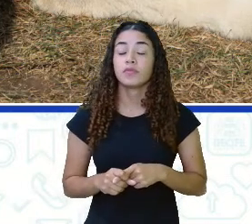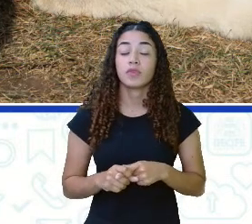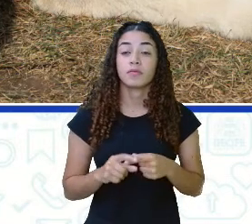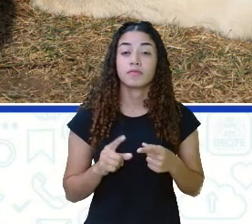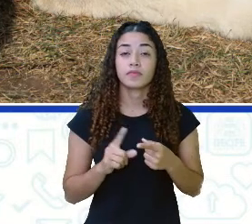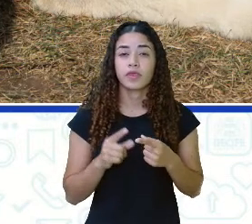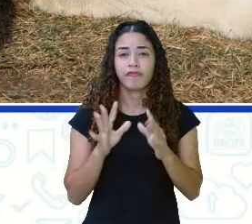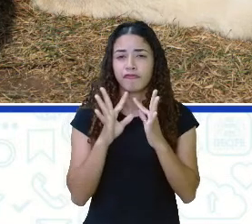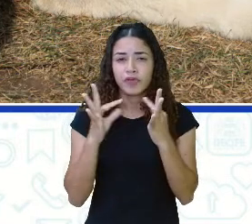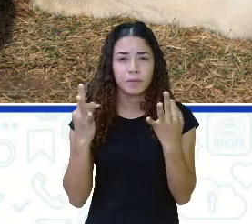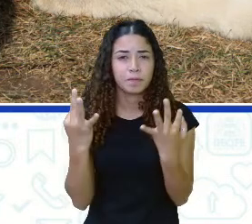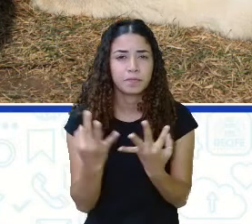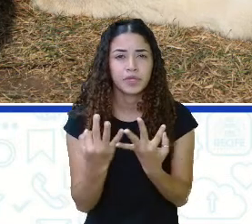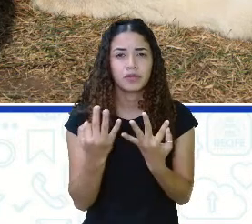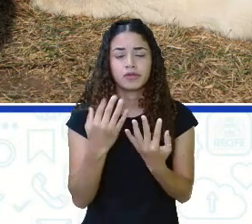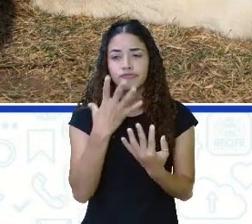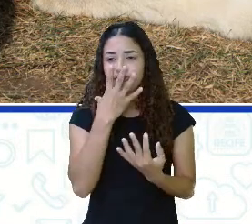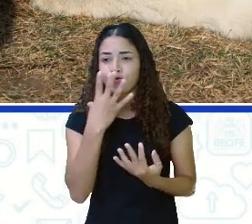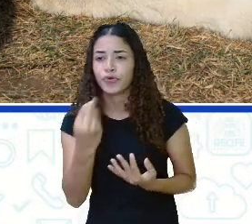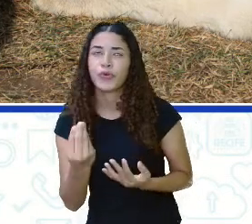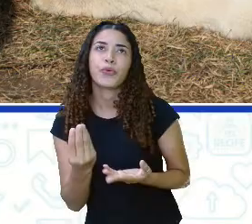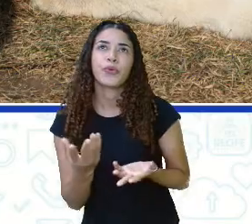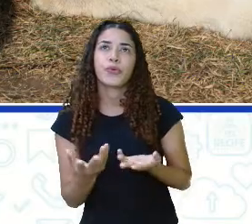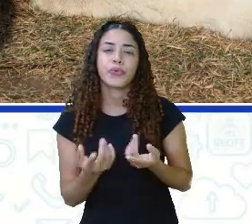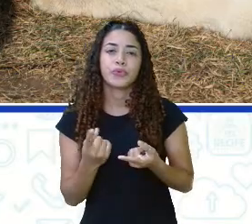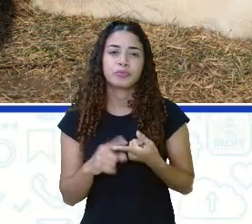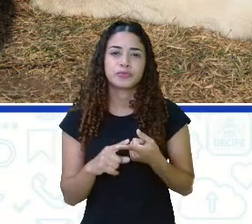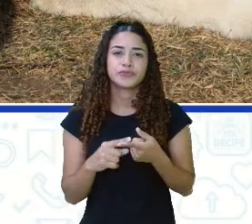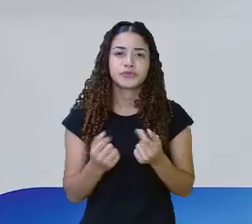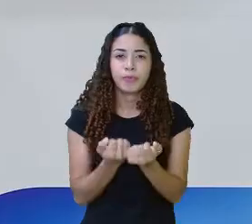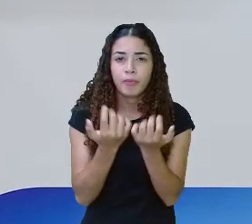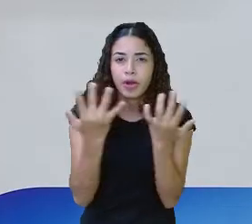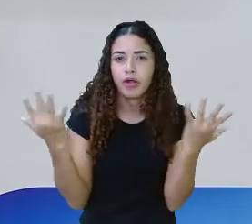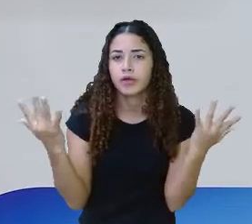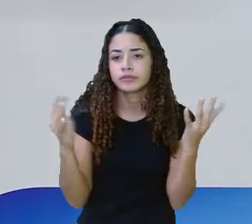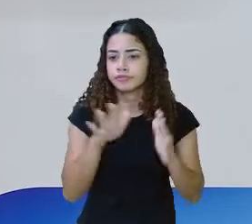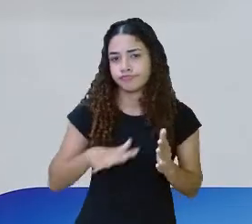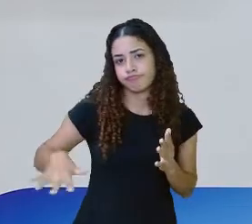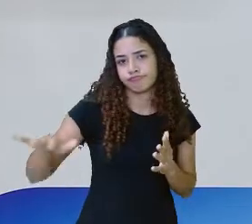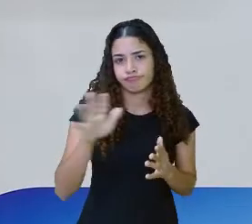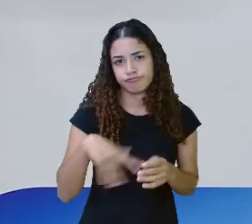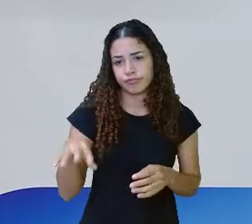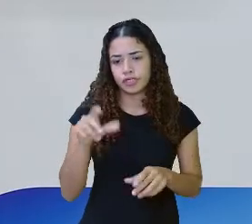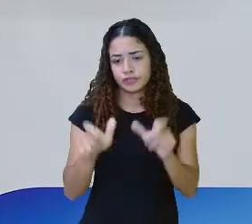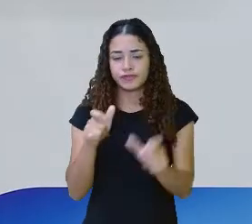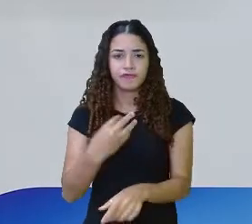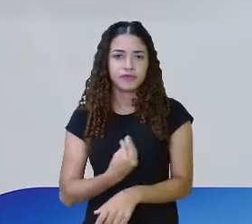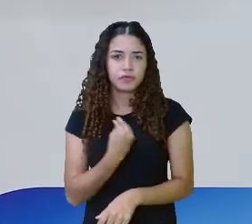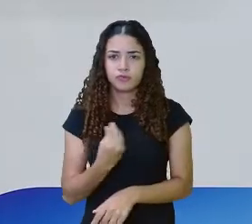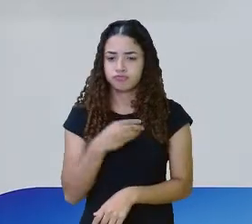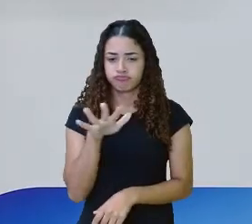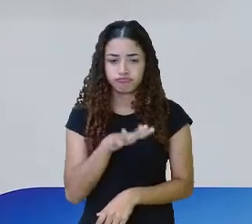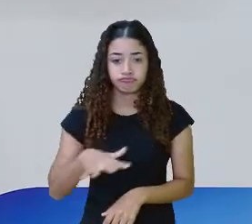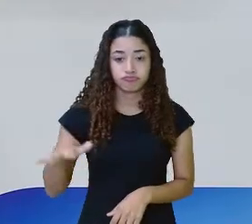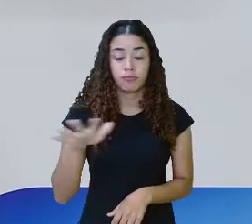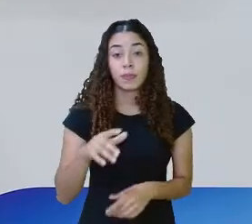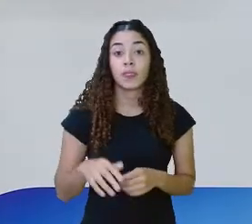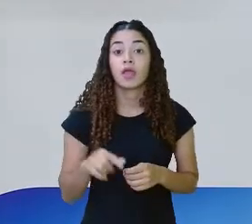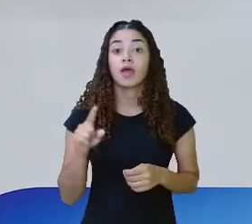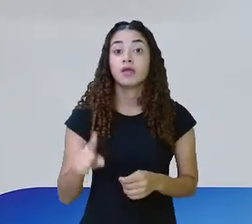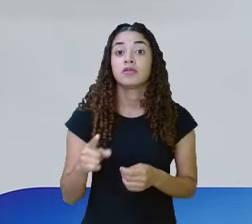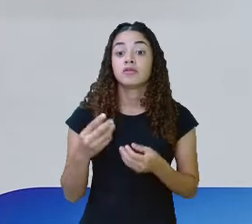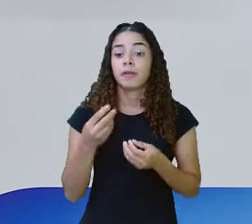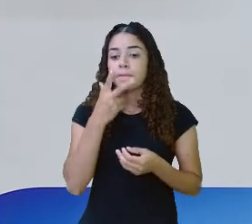uma família de lobos, uma família plantas, né, no geral. Então, seres vivos no geral, eles vão passar